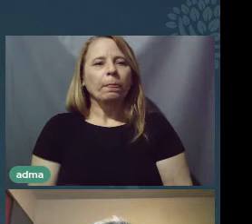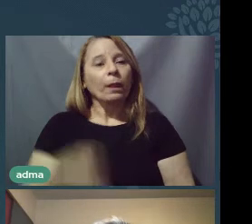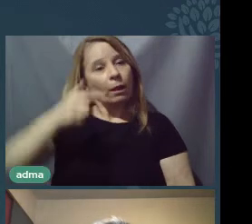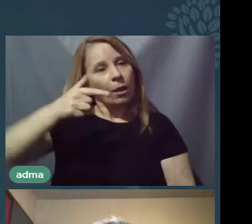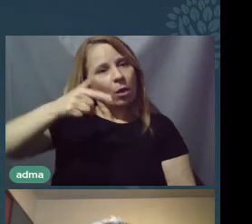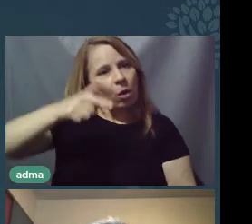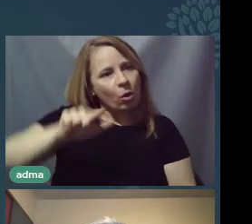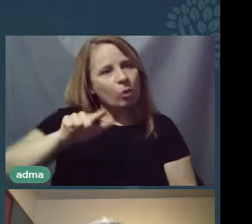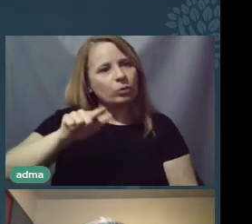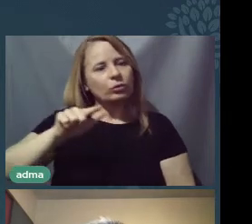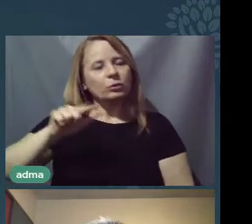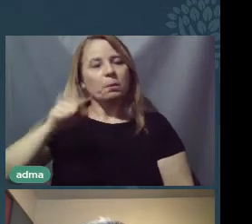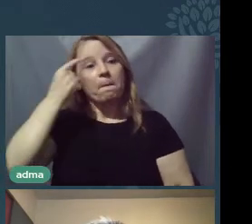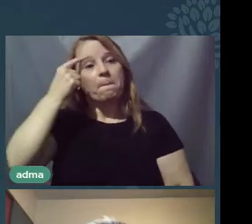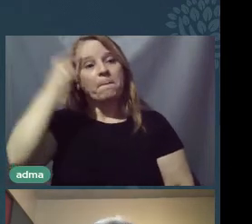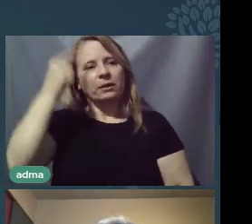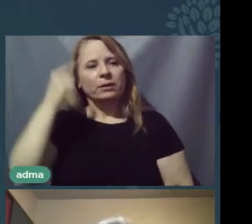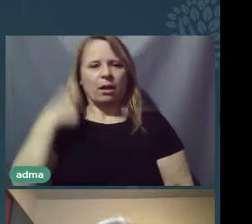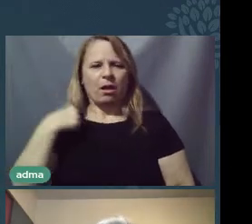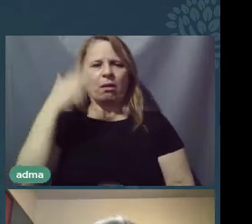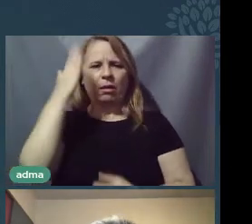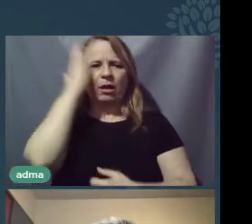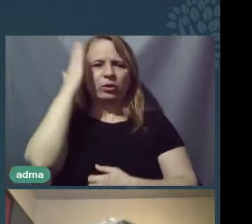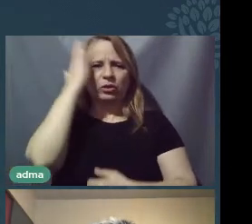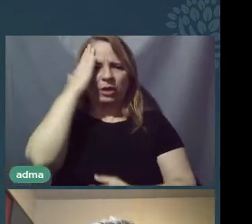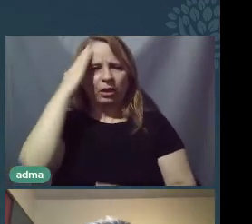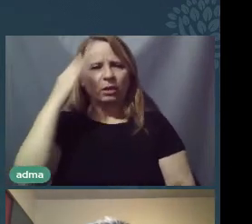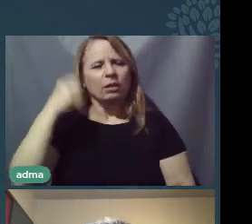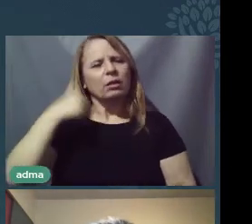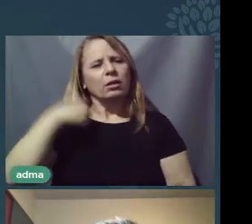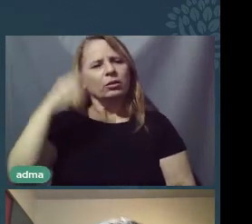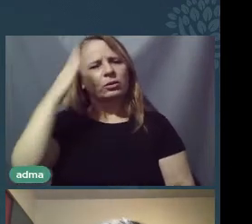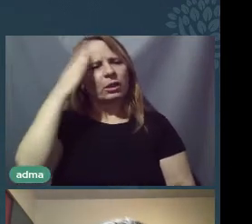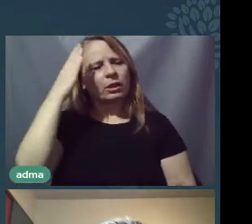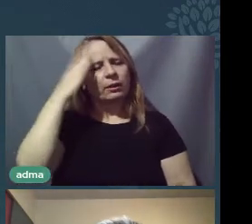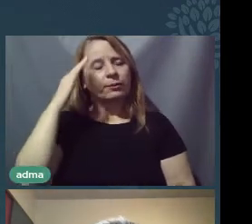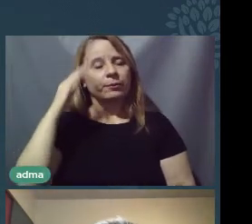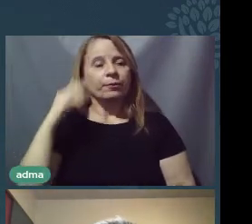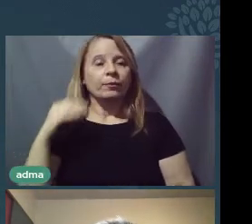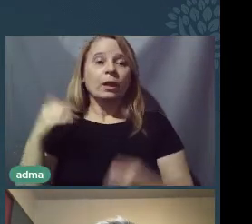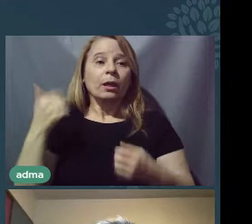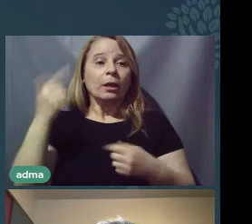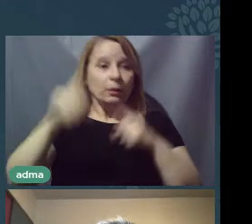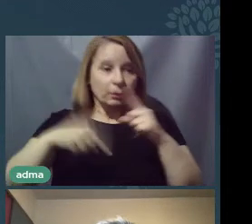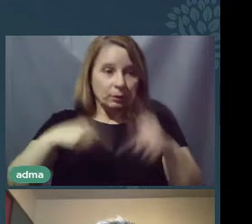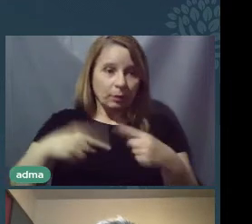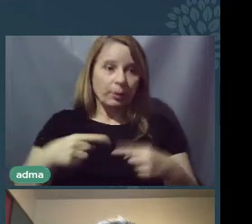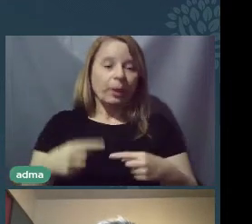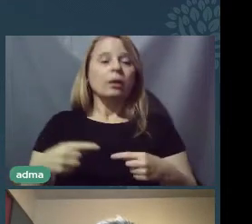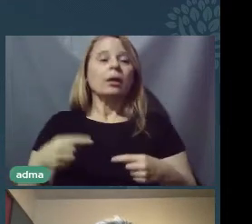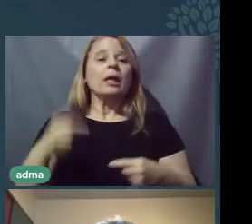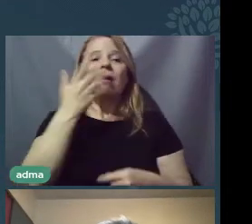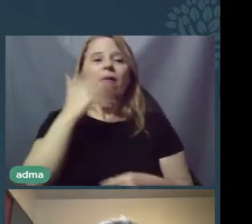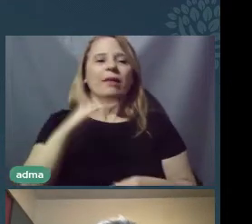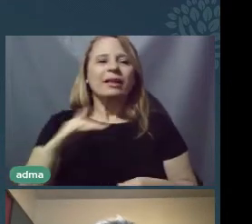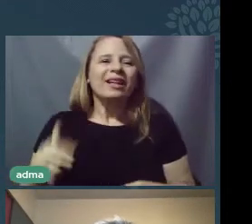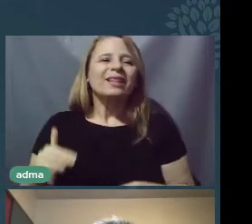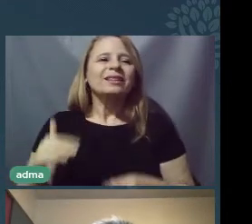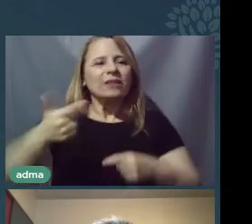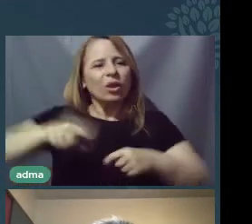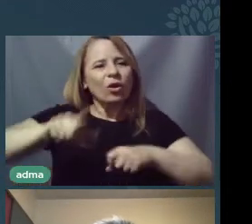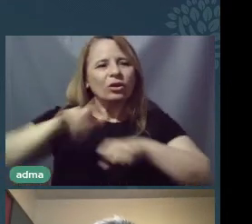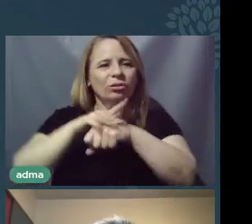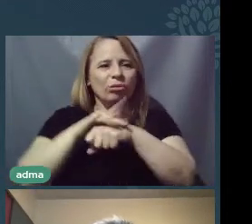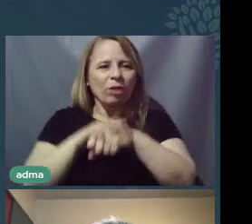sobre a ocorrência, a comorbidade, depressão nas crianças com asma grave. Os